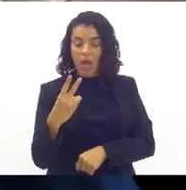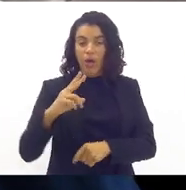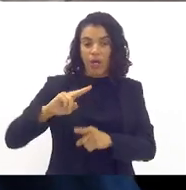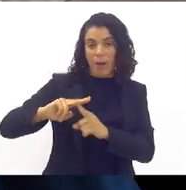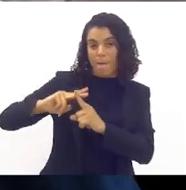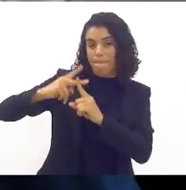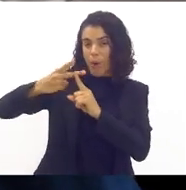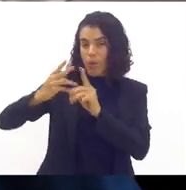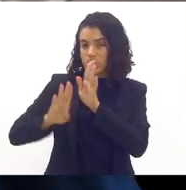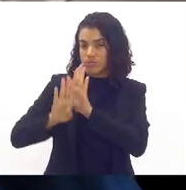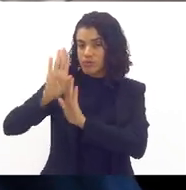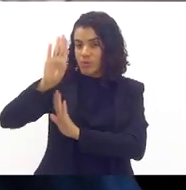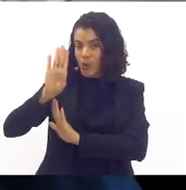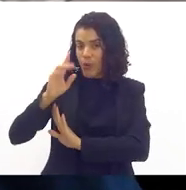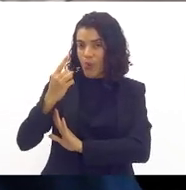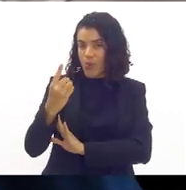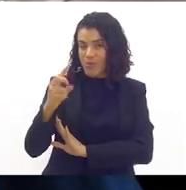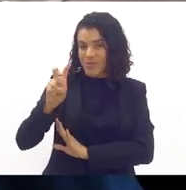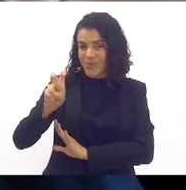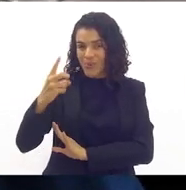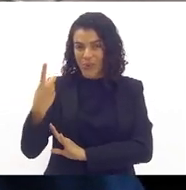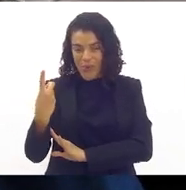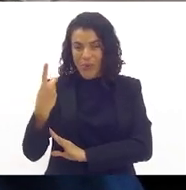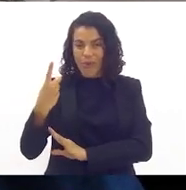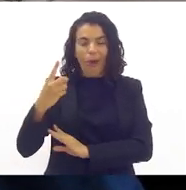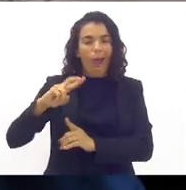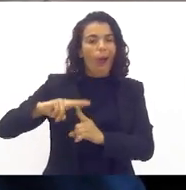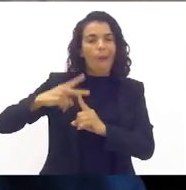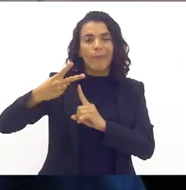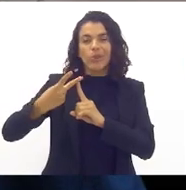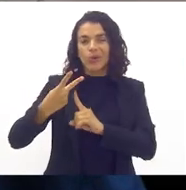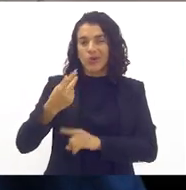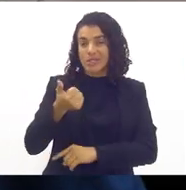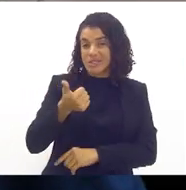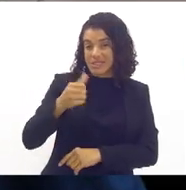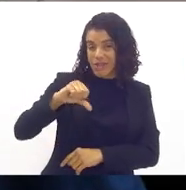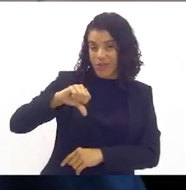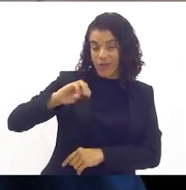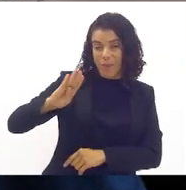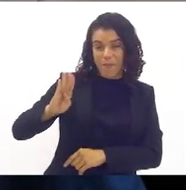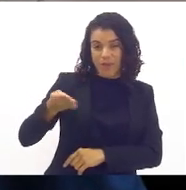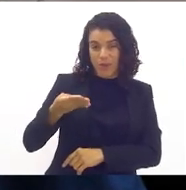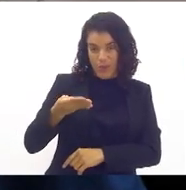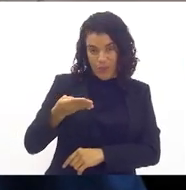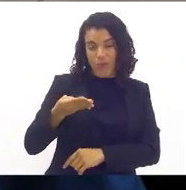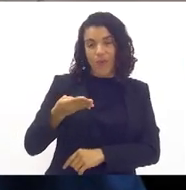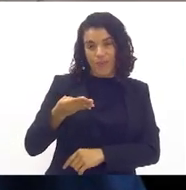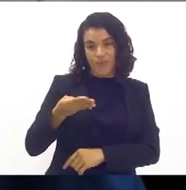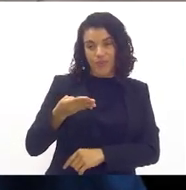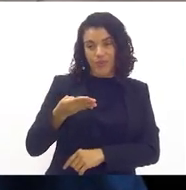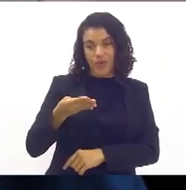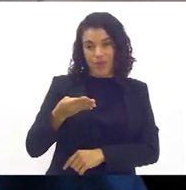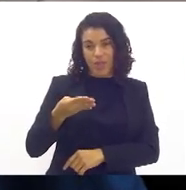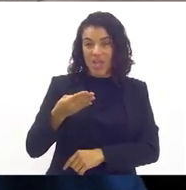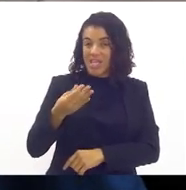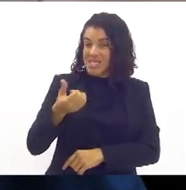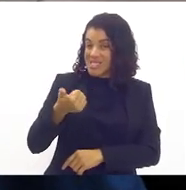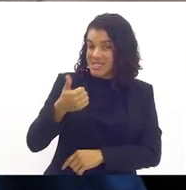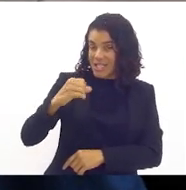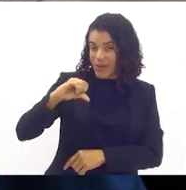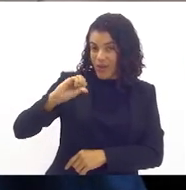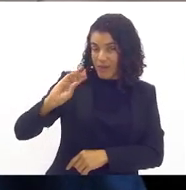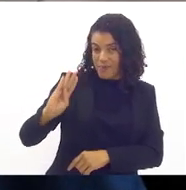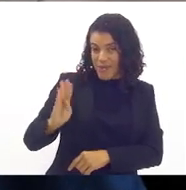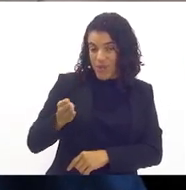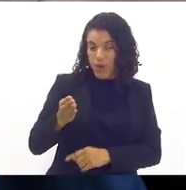1,51. Aumentou 19 bilhões, o que equivale a 14,4%. 19 bilhões em um